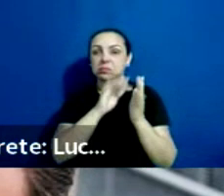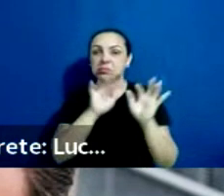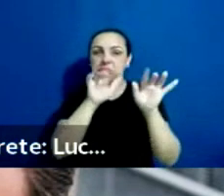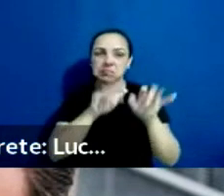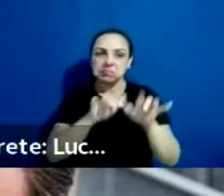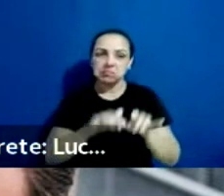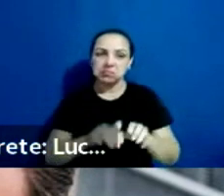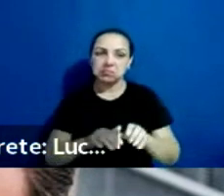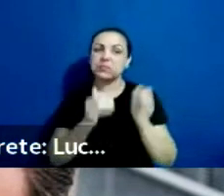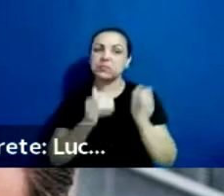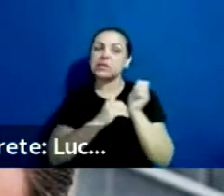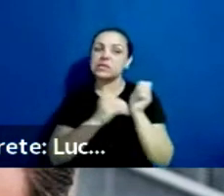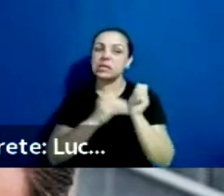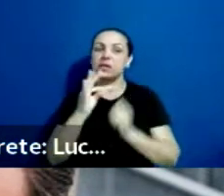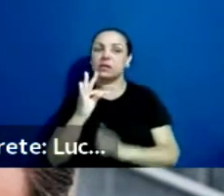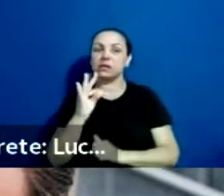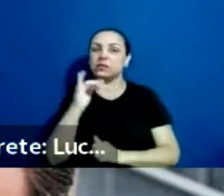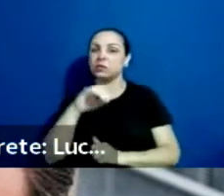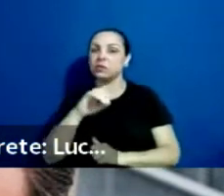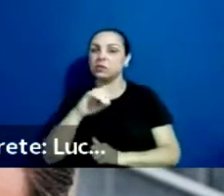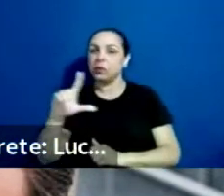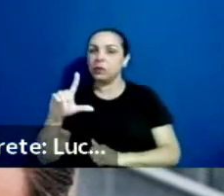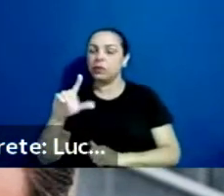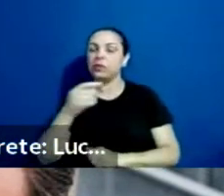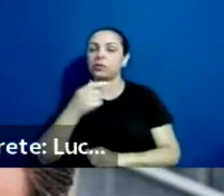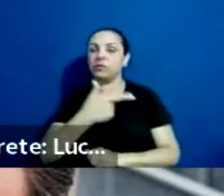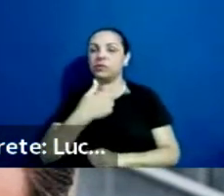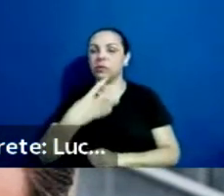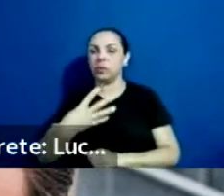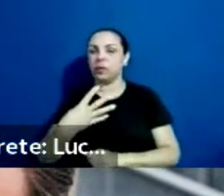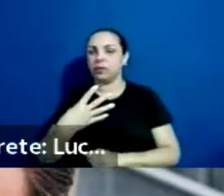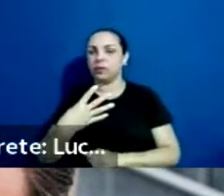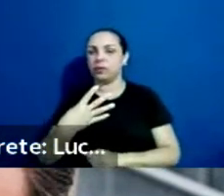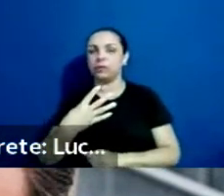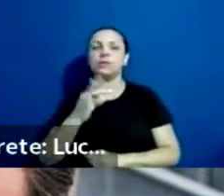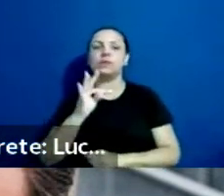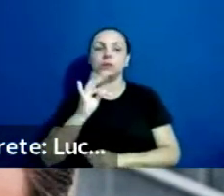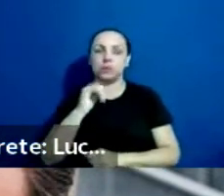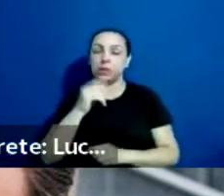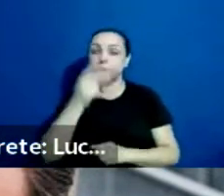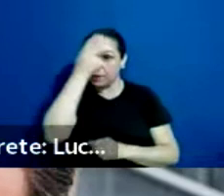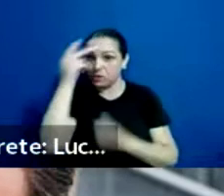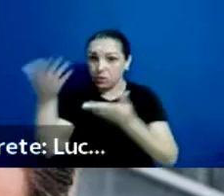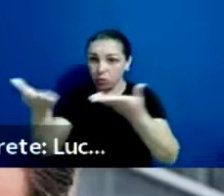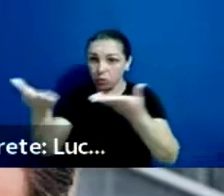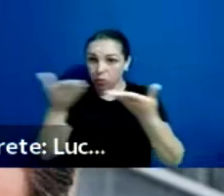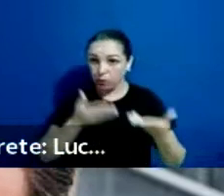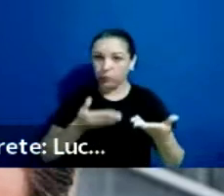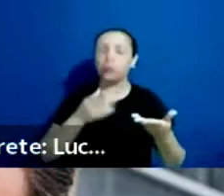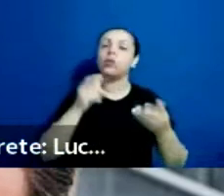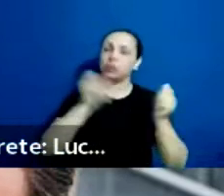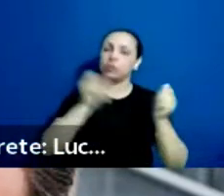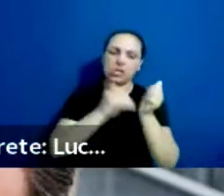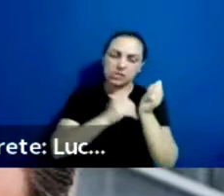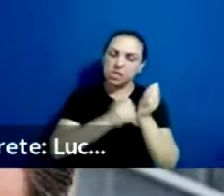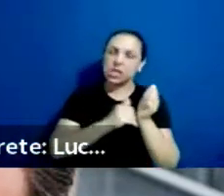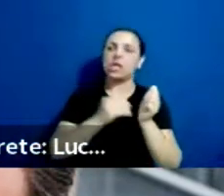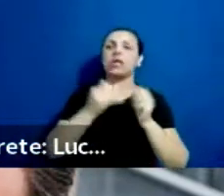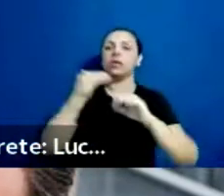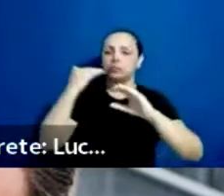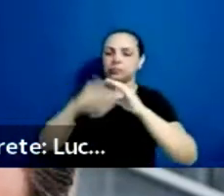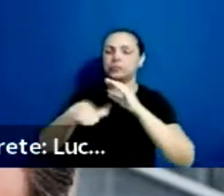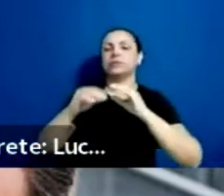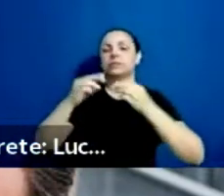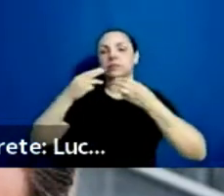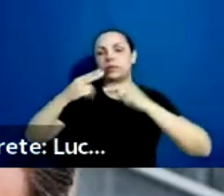convidado@timol.com.br, a senha Timol24. Podem pedir para a pessoa que convida vocês, ela passa o login, ela passa a senha.